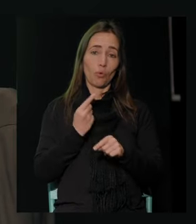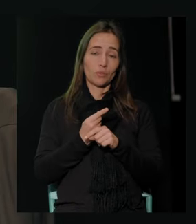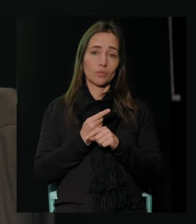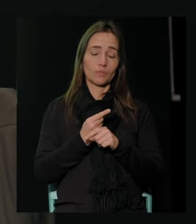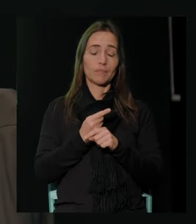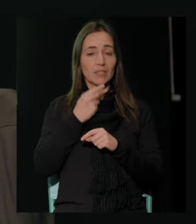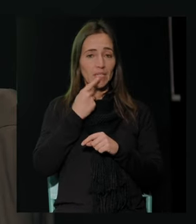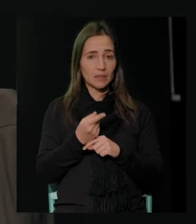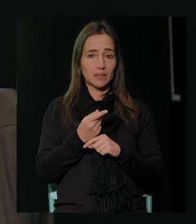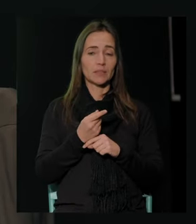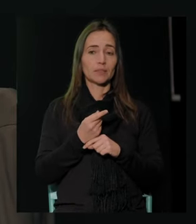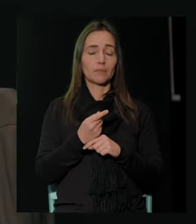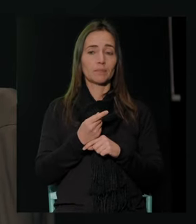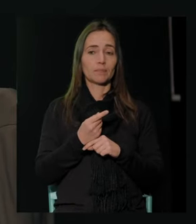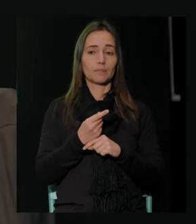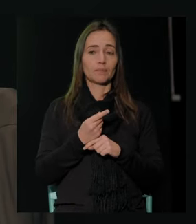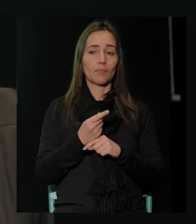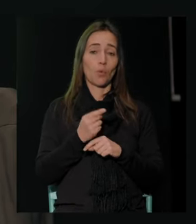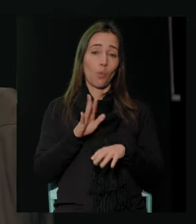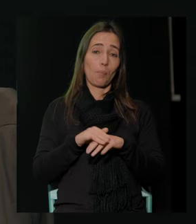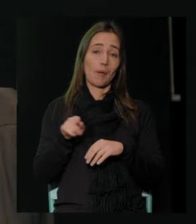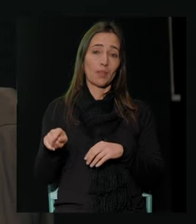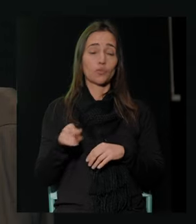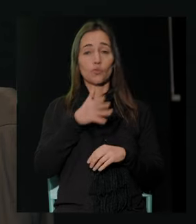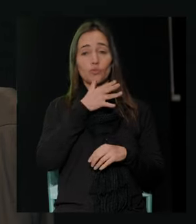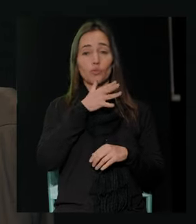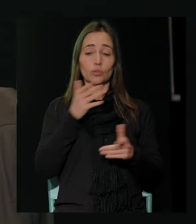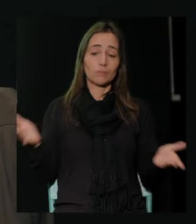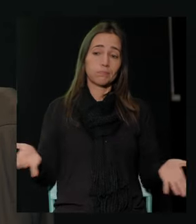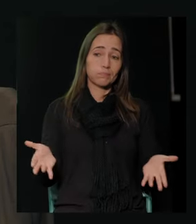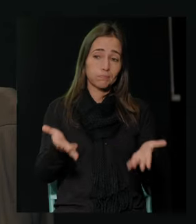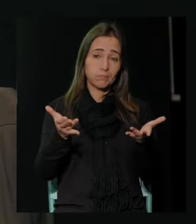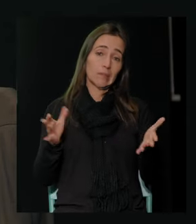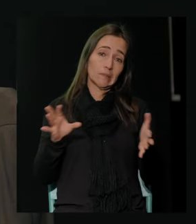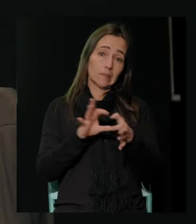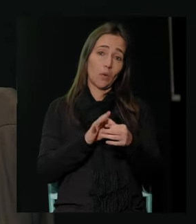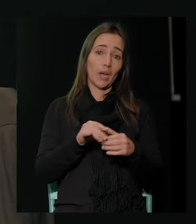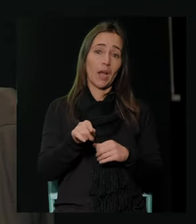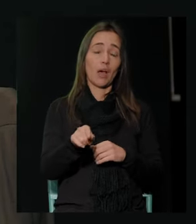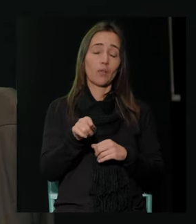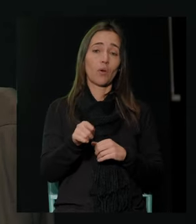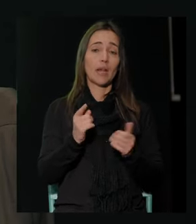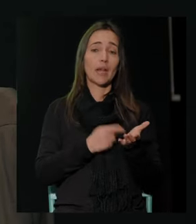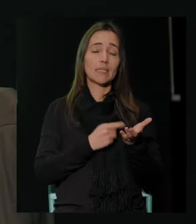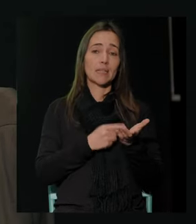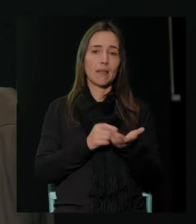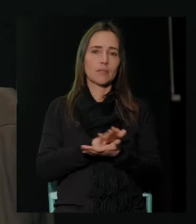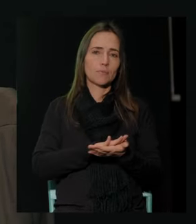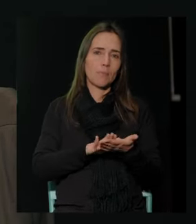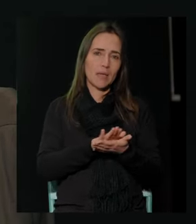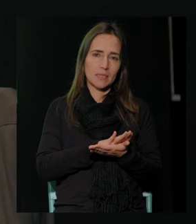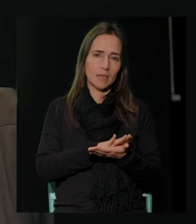aquilo que eles veiculam, aquilo que eles argumentam, portanto, e é por isso que se chamam discursos populistas, vão exatamente de encontro às necessidades